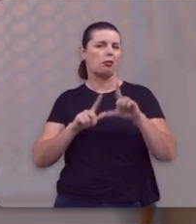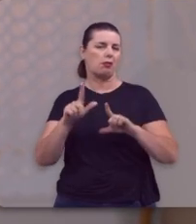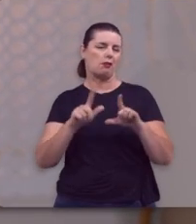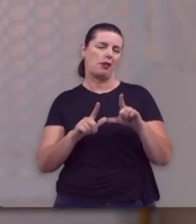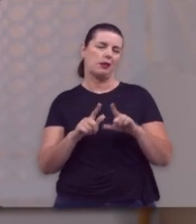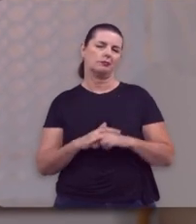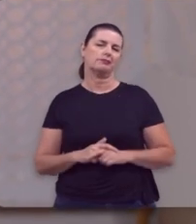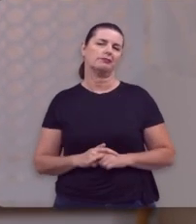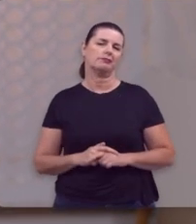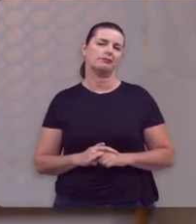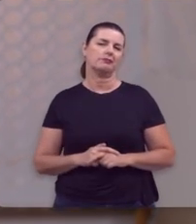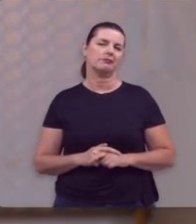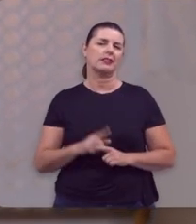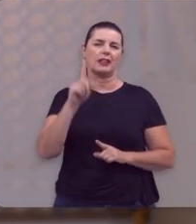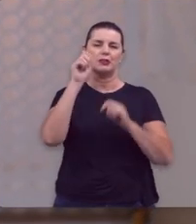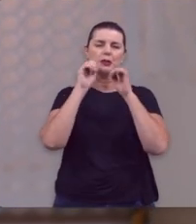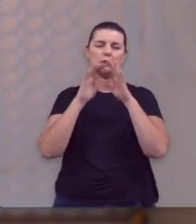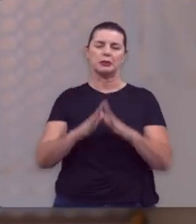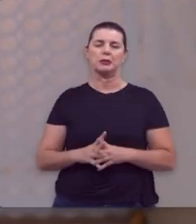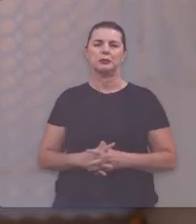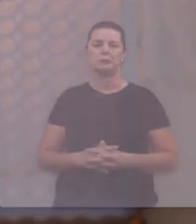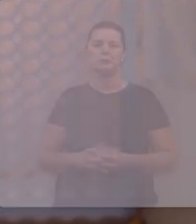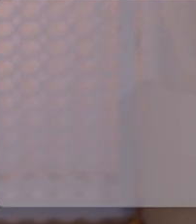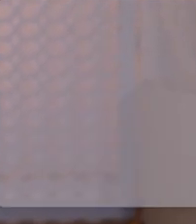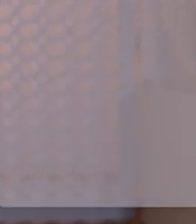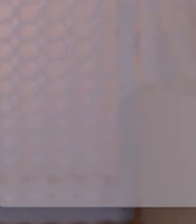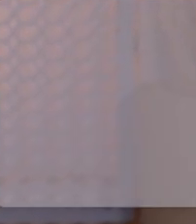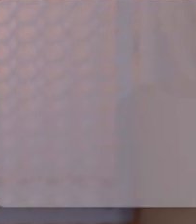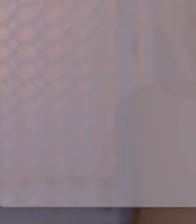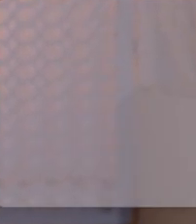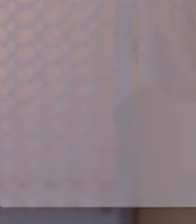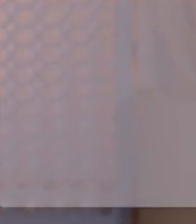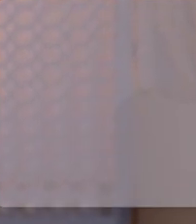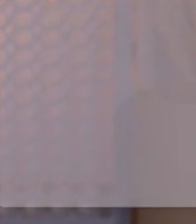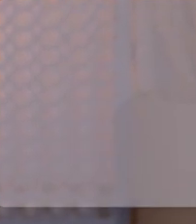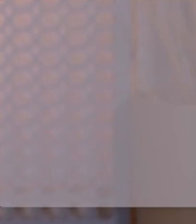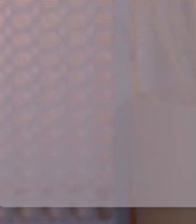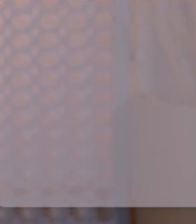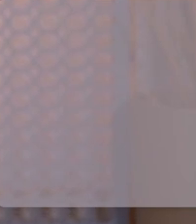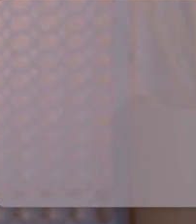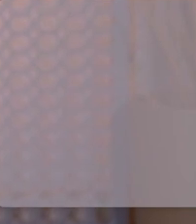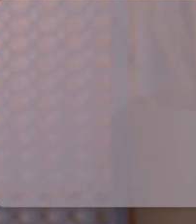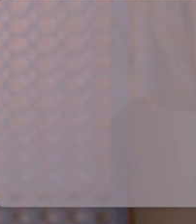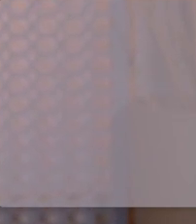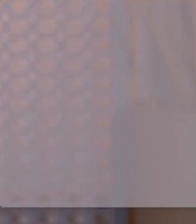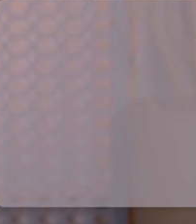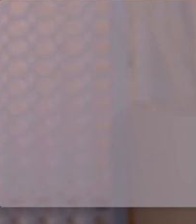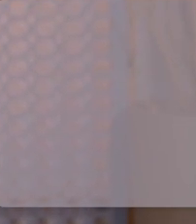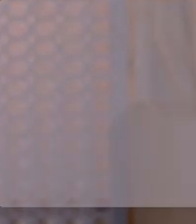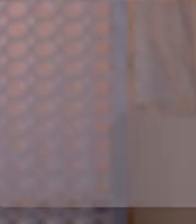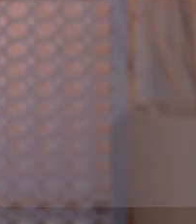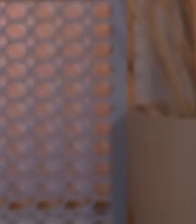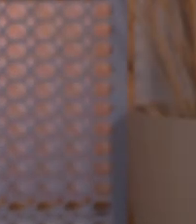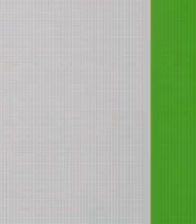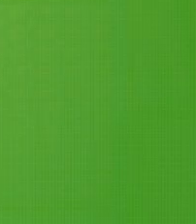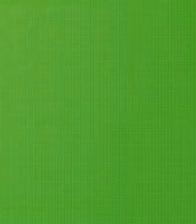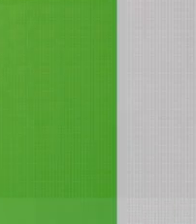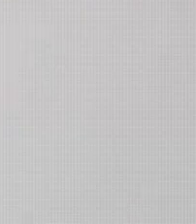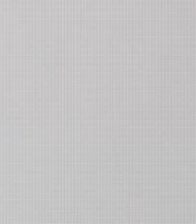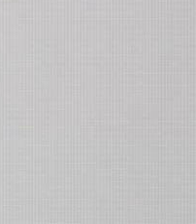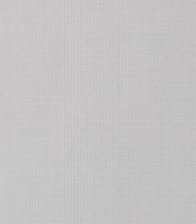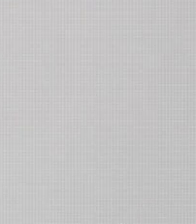mas semana que vem estaremos de volta neste mesmo horário e neste mesmo canal. Que Deus te abençoe.